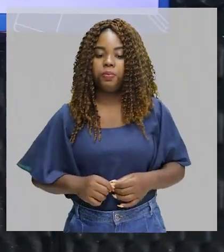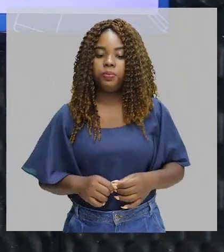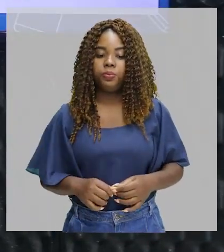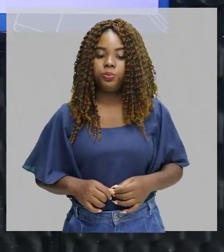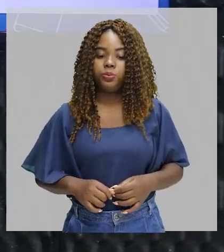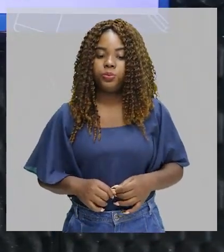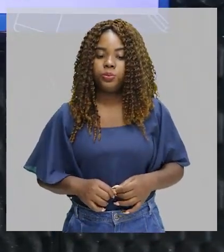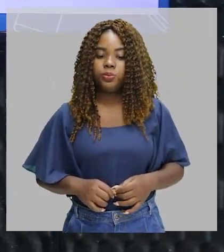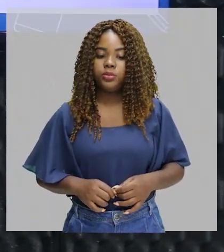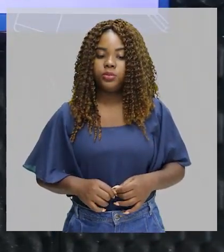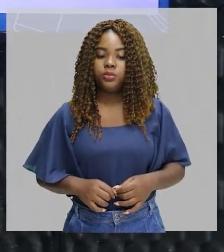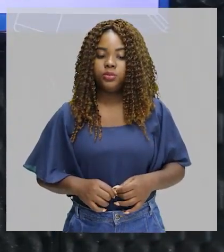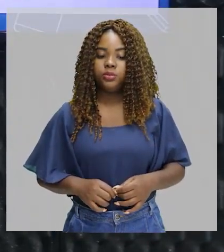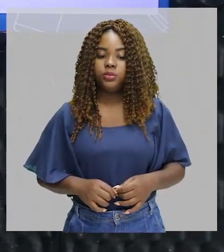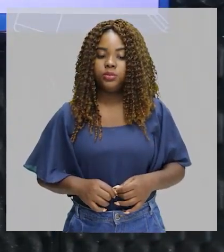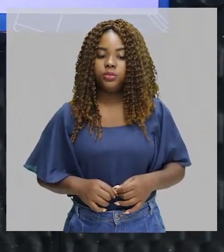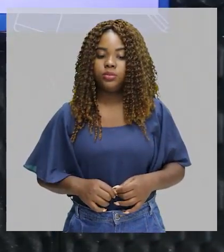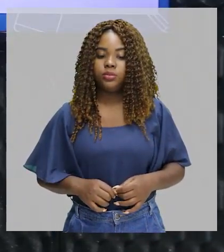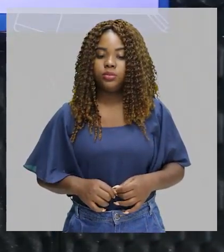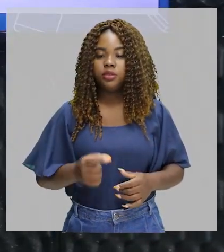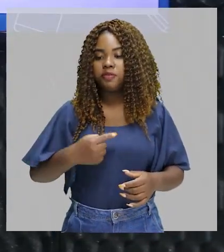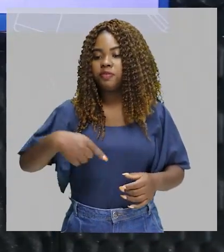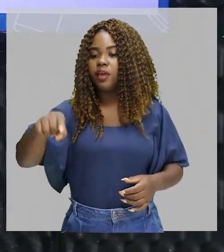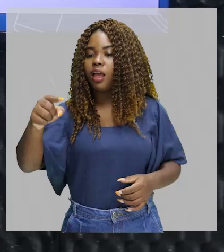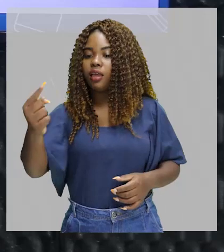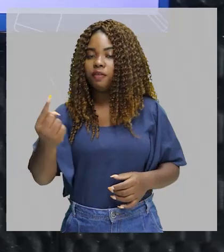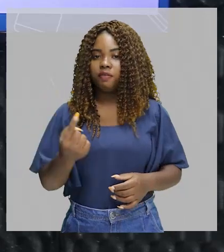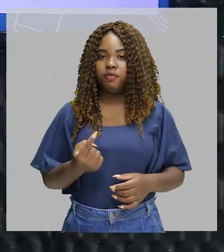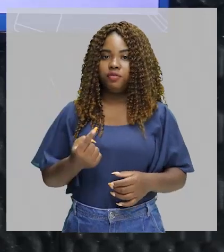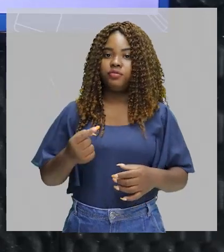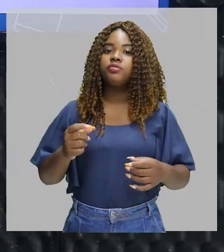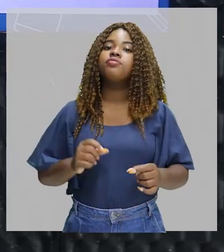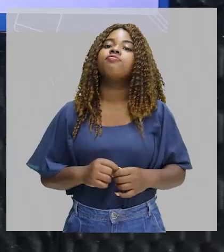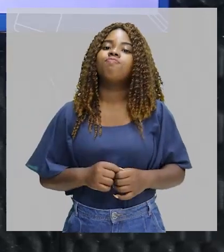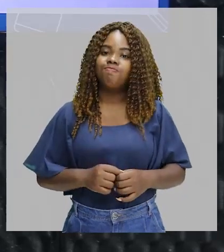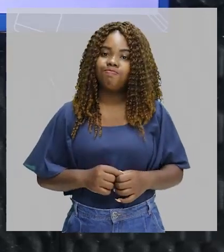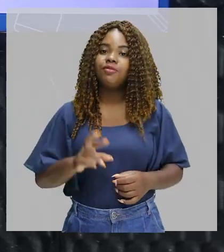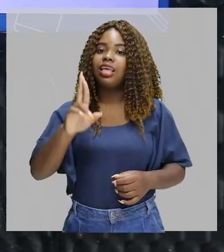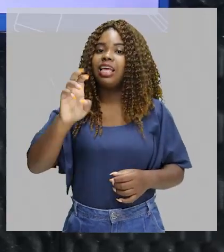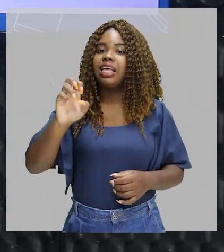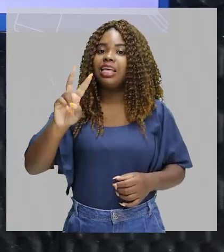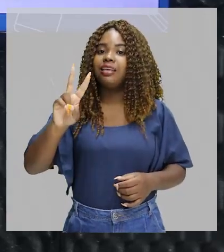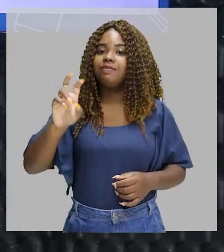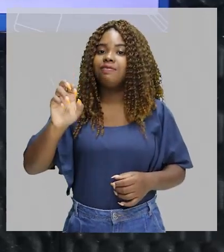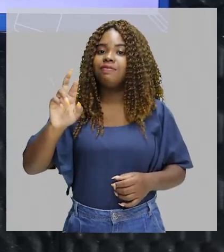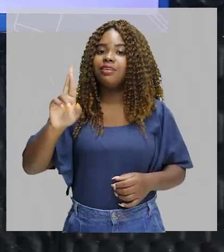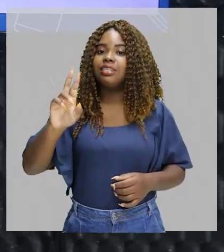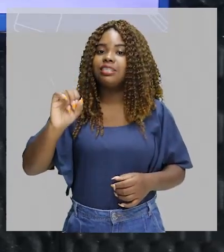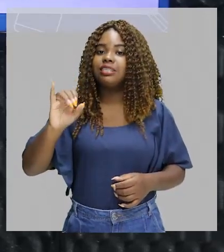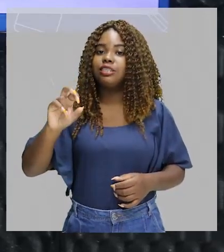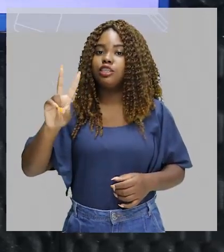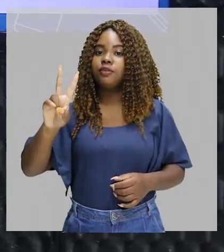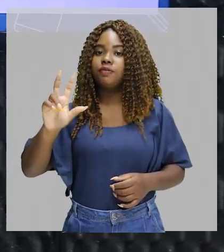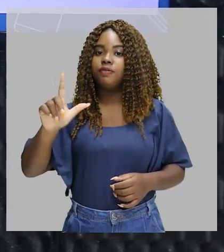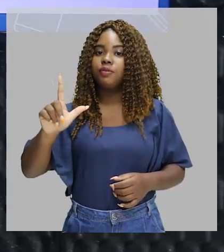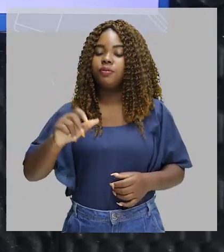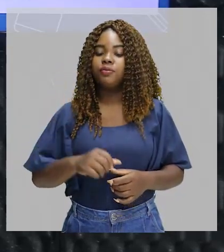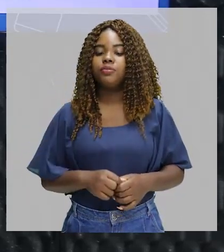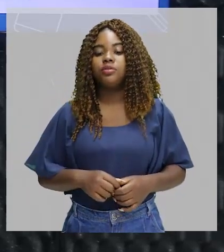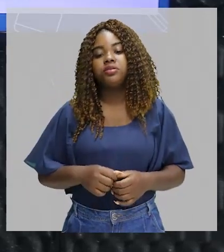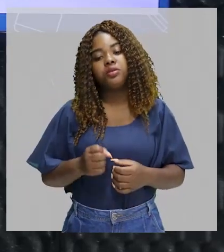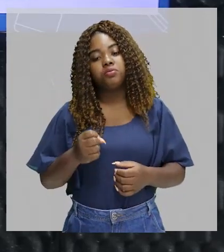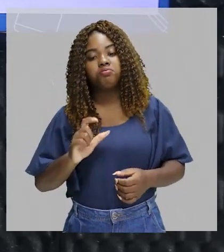Vamos chamar assim, ida e volta, né? Um processo reversível. Então, não vamos ter a formação de